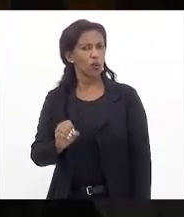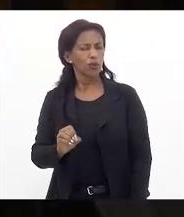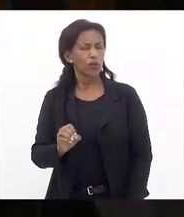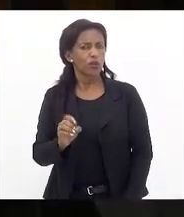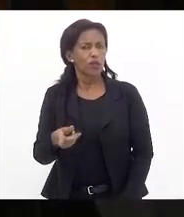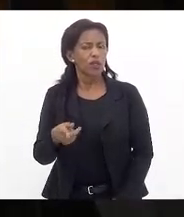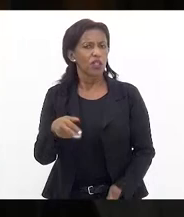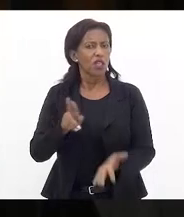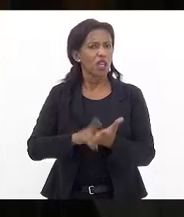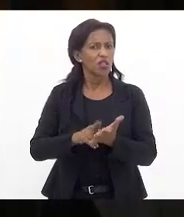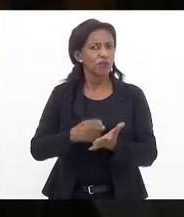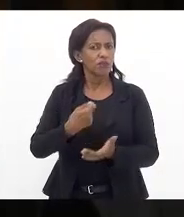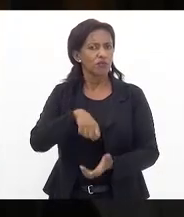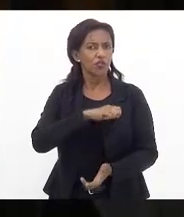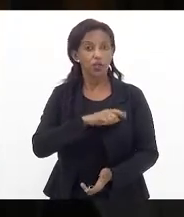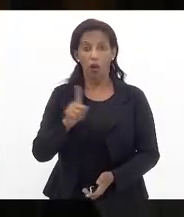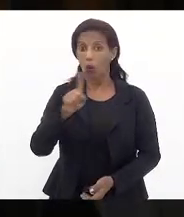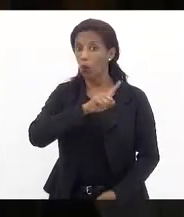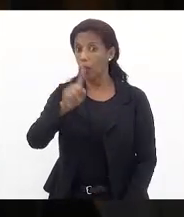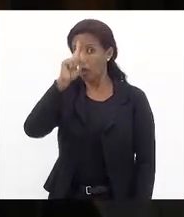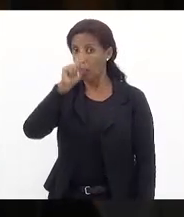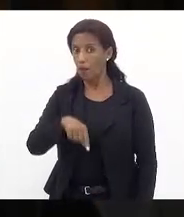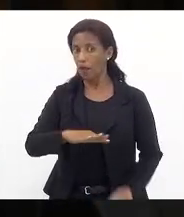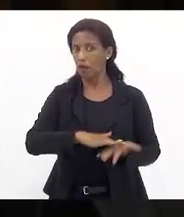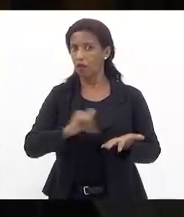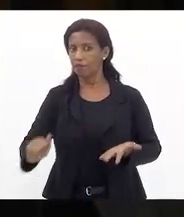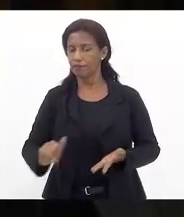o regime de recuperação fiscal